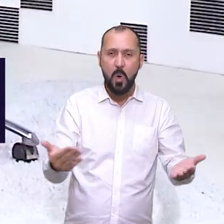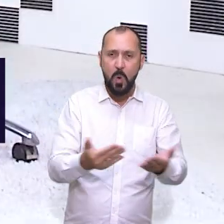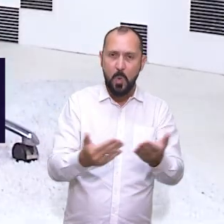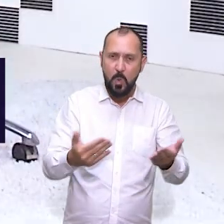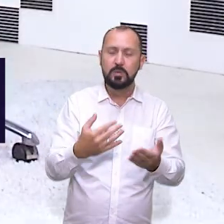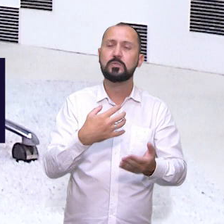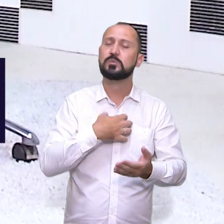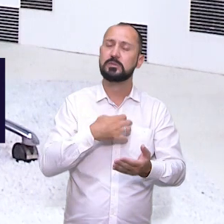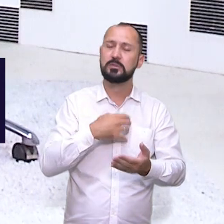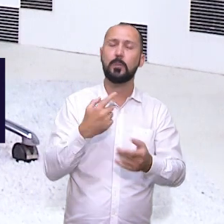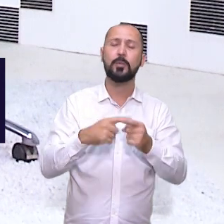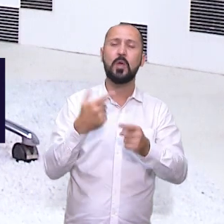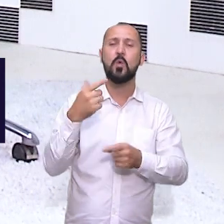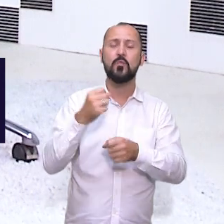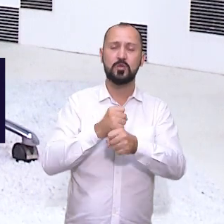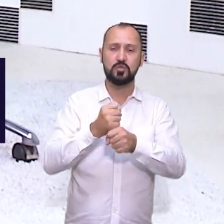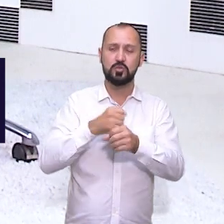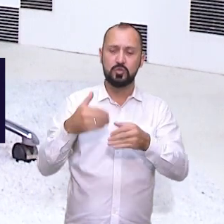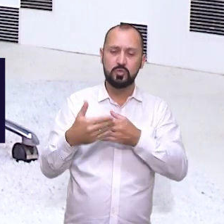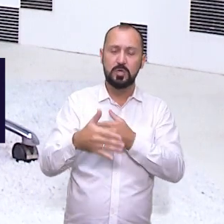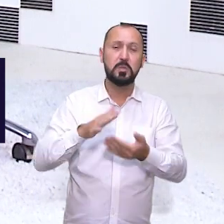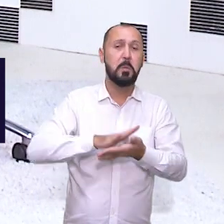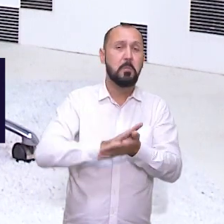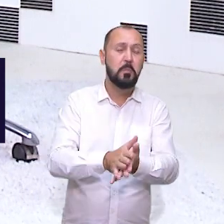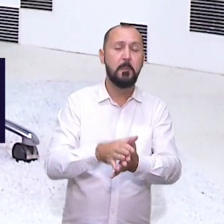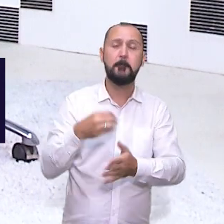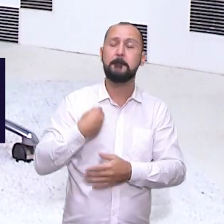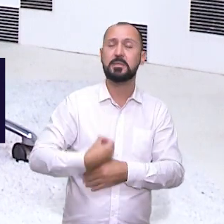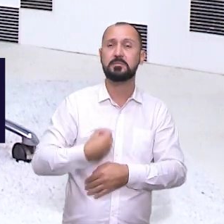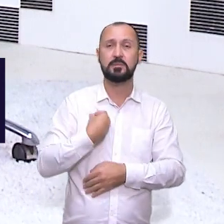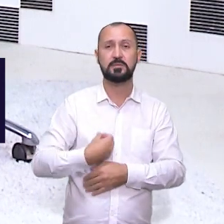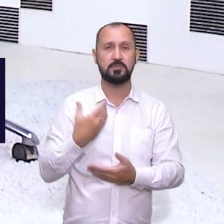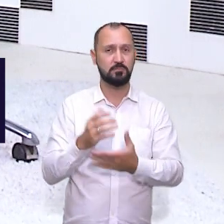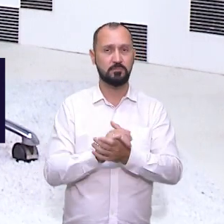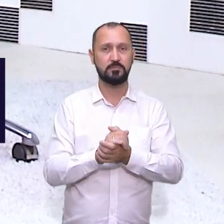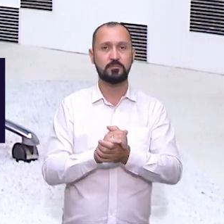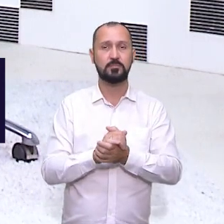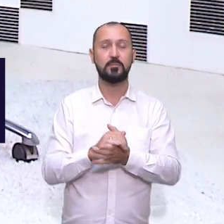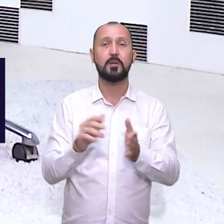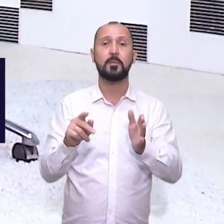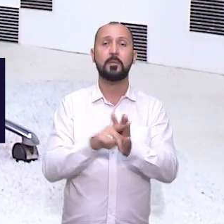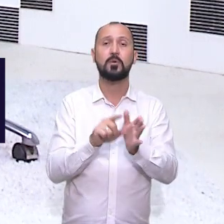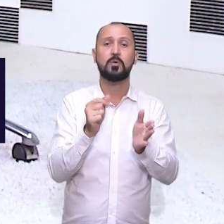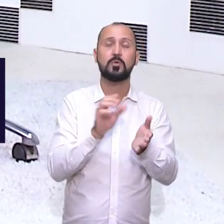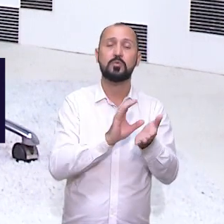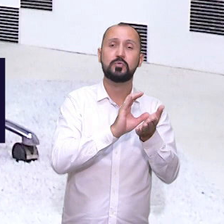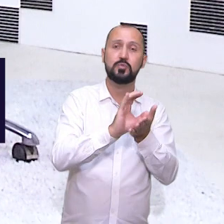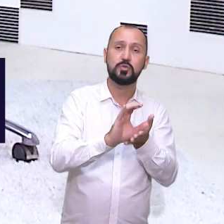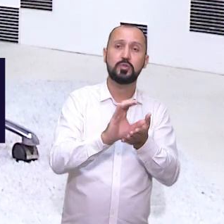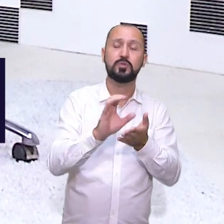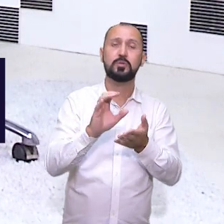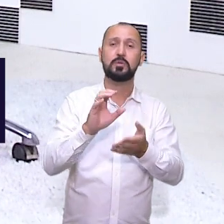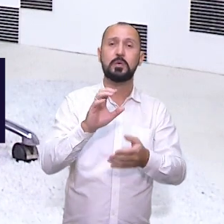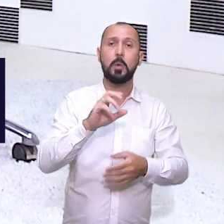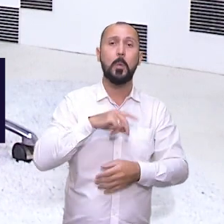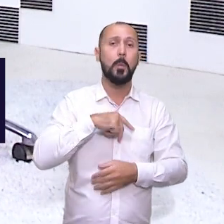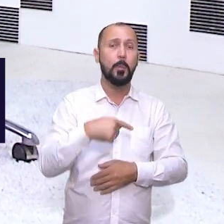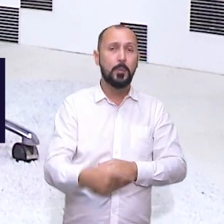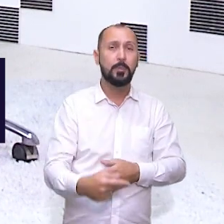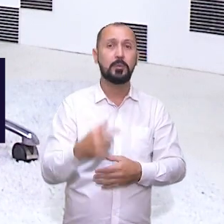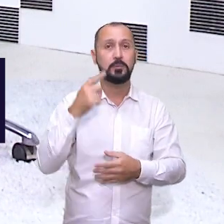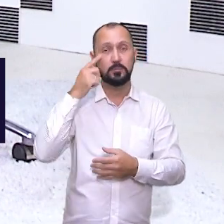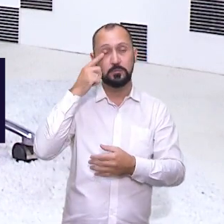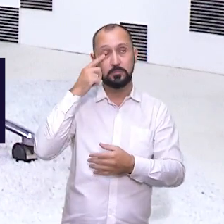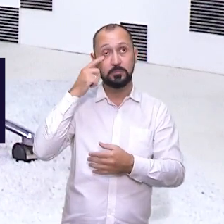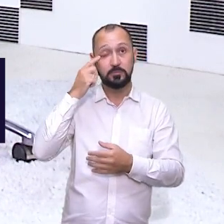até hoje, porque estão excluídos aí nos últimos 20 anos, né, da participação, principalmente em eventos financiados com